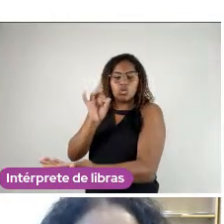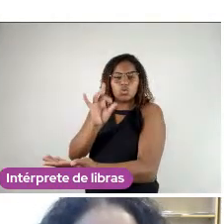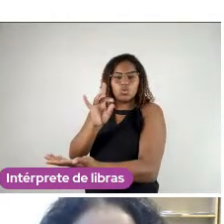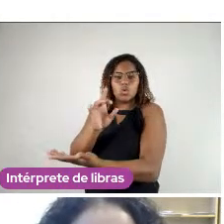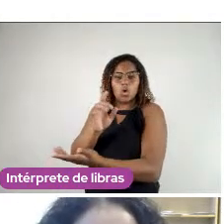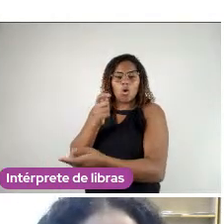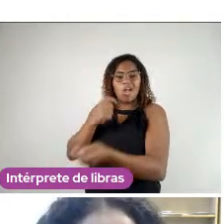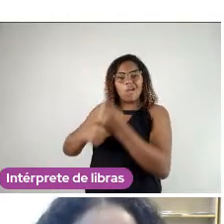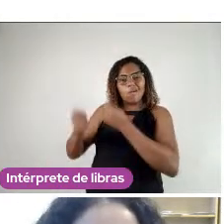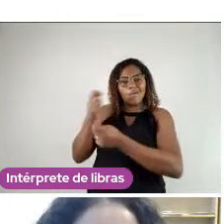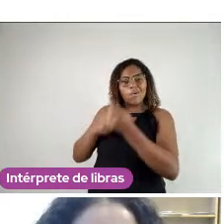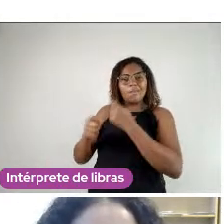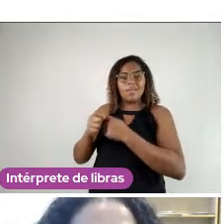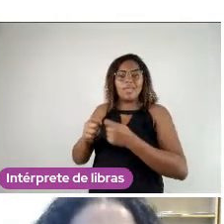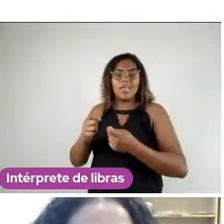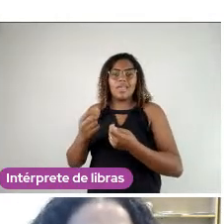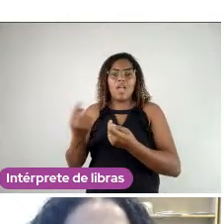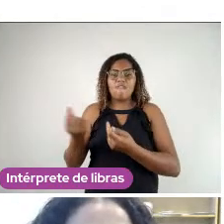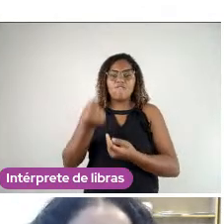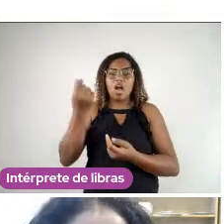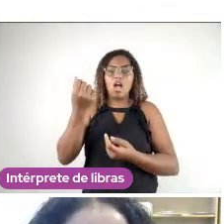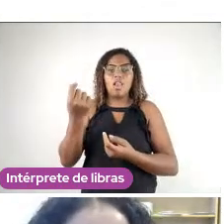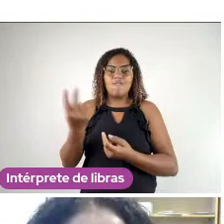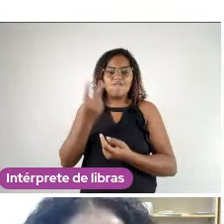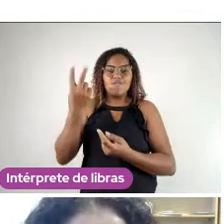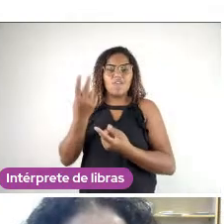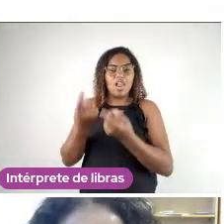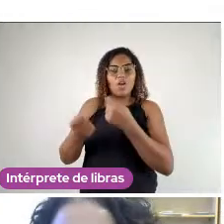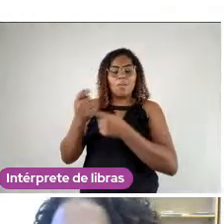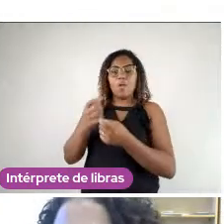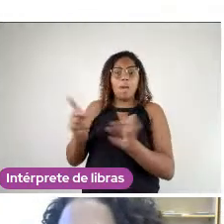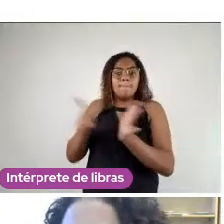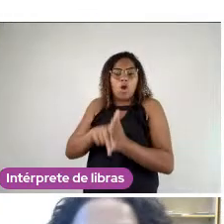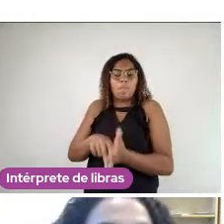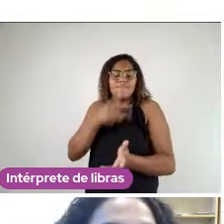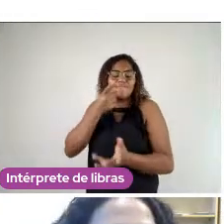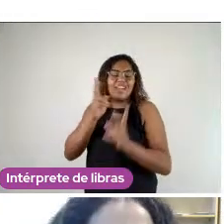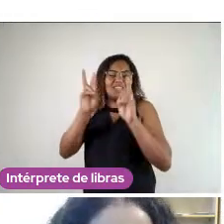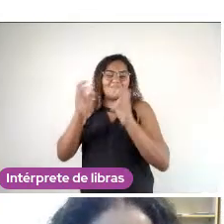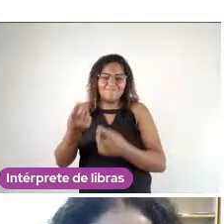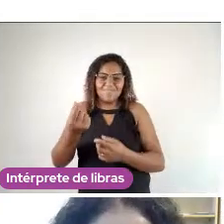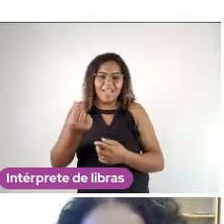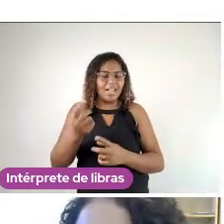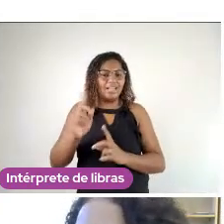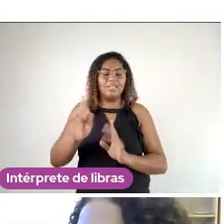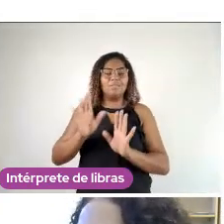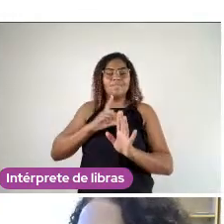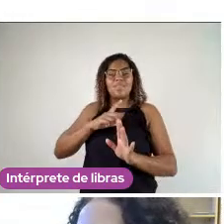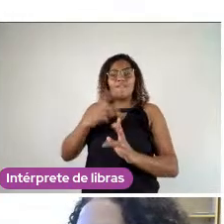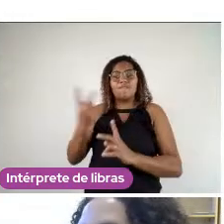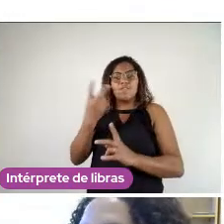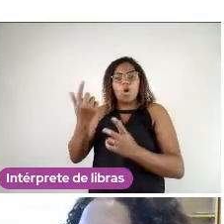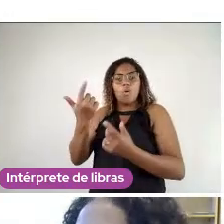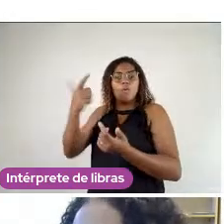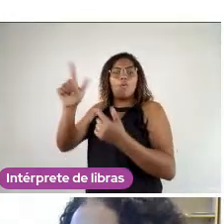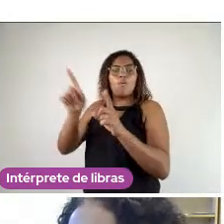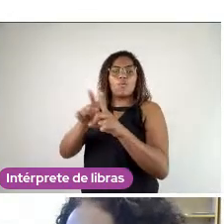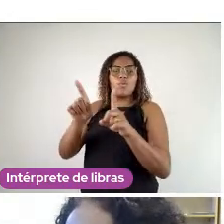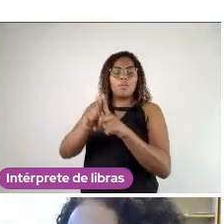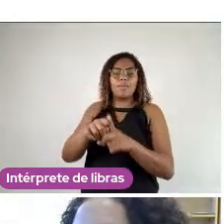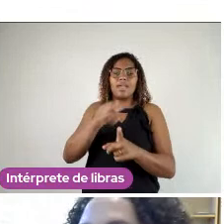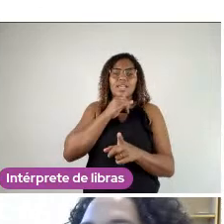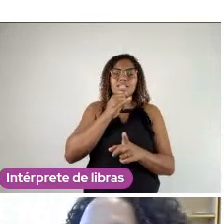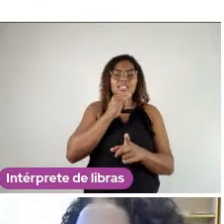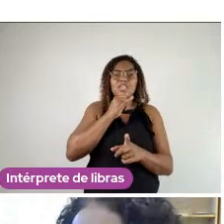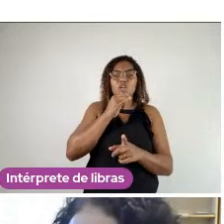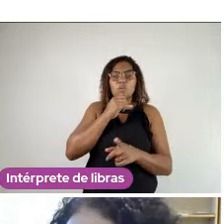economia, o valor econômico não pode ser medido só em termos do dinheiro bruto, né? Tem outros valores, né? Como, por exemplo, a